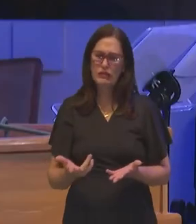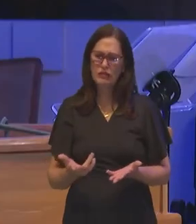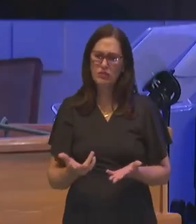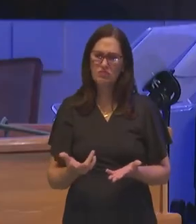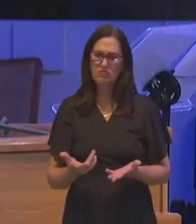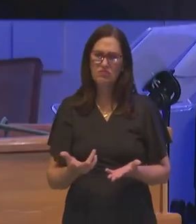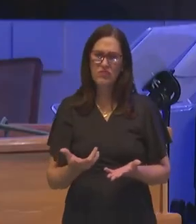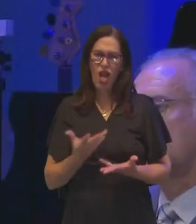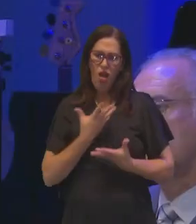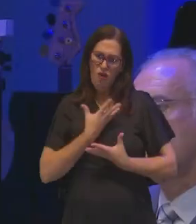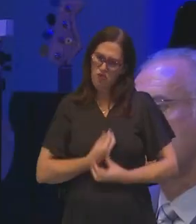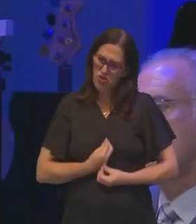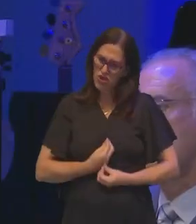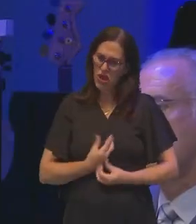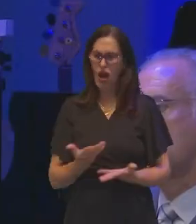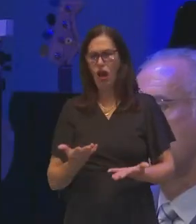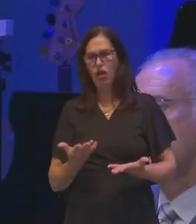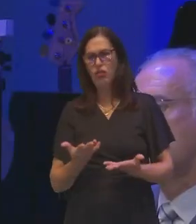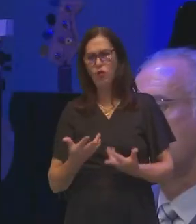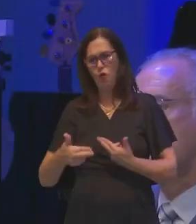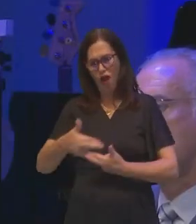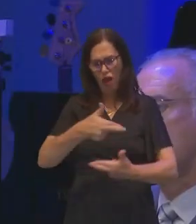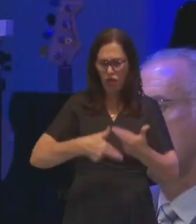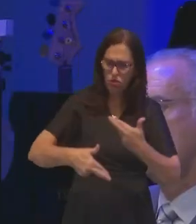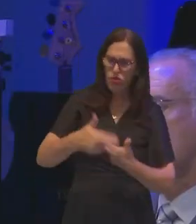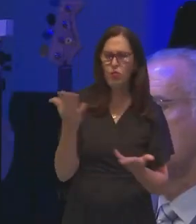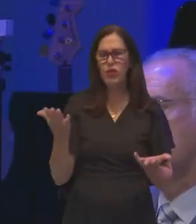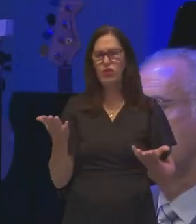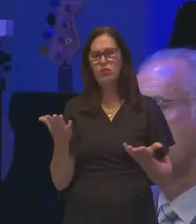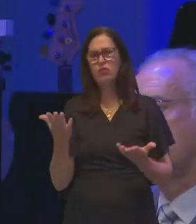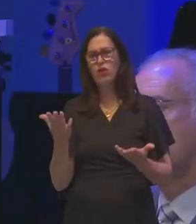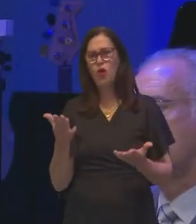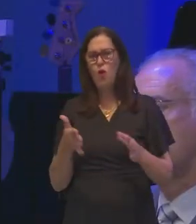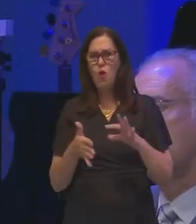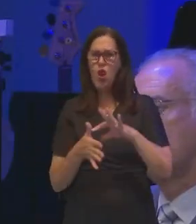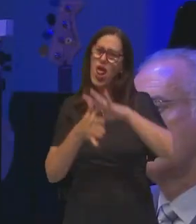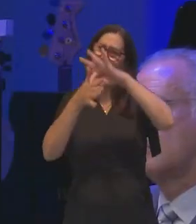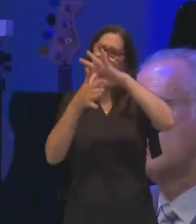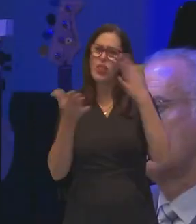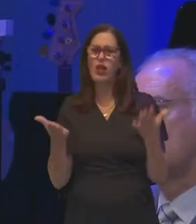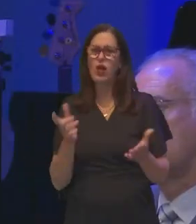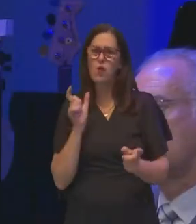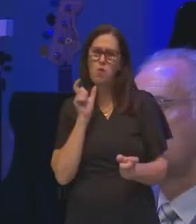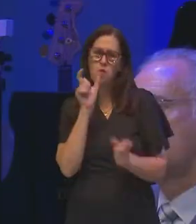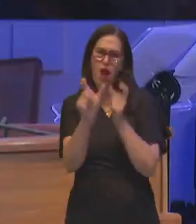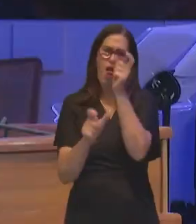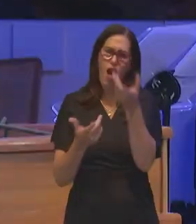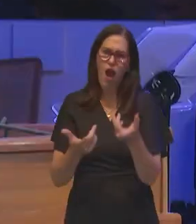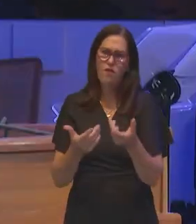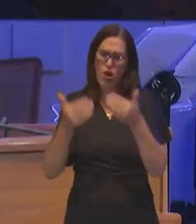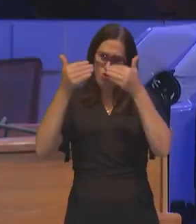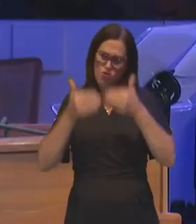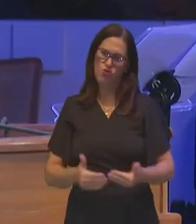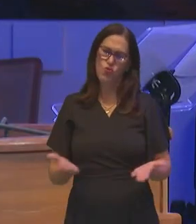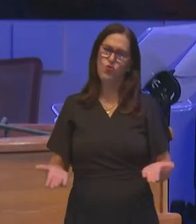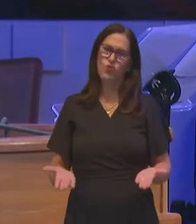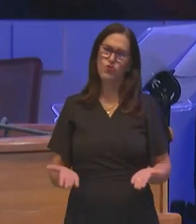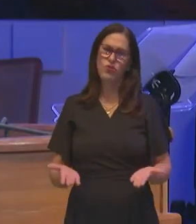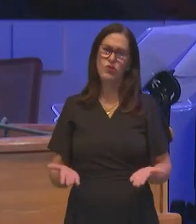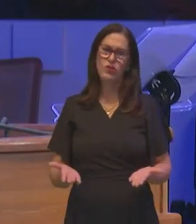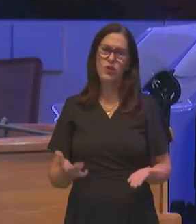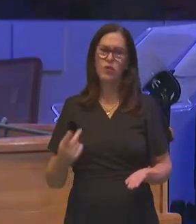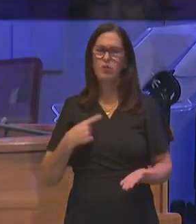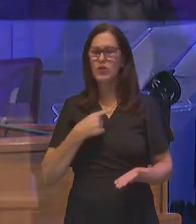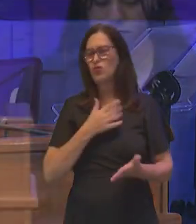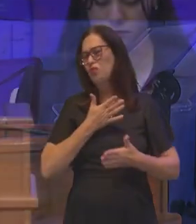ficaram frustradas com alguma coisa, com relacionamento, com algum líder, com palavras, com atitudes. Pastor, eu